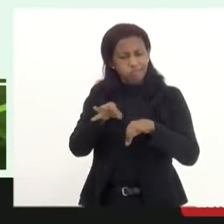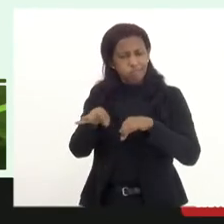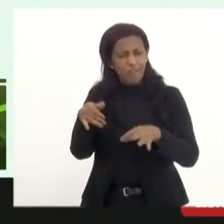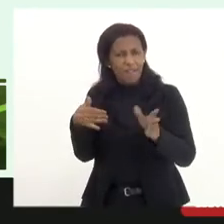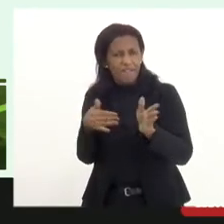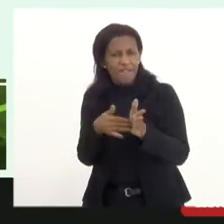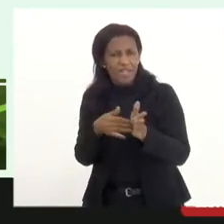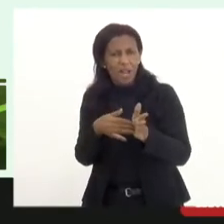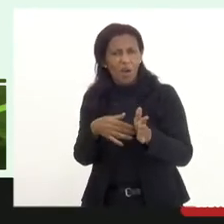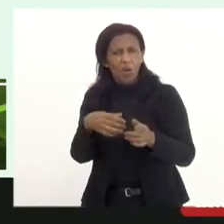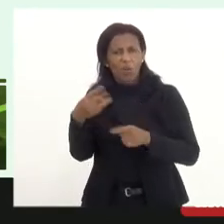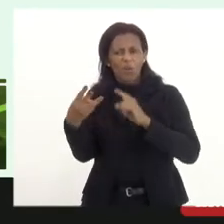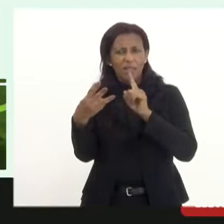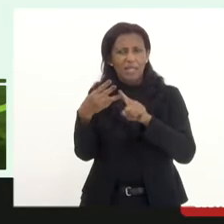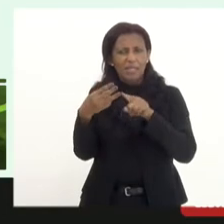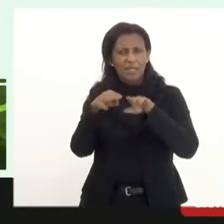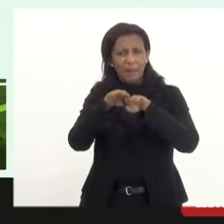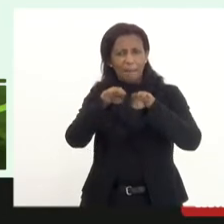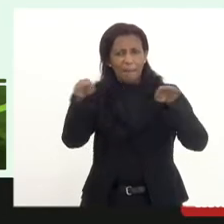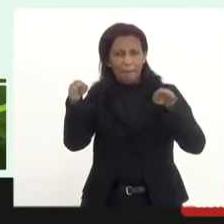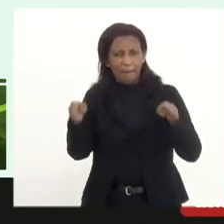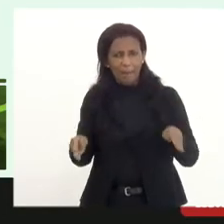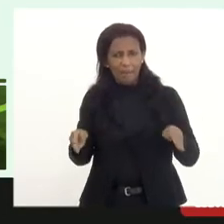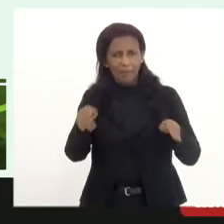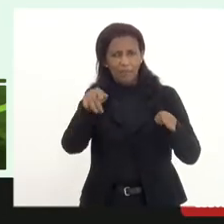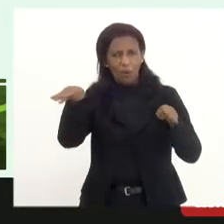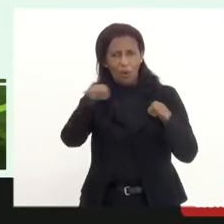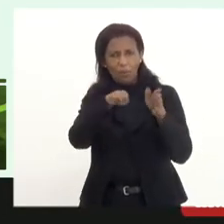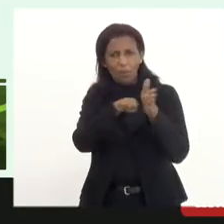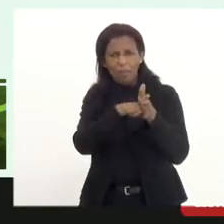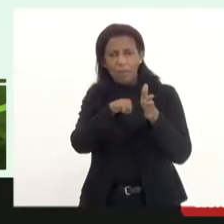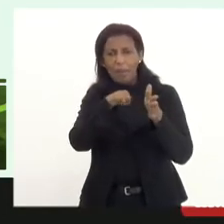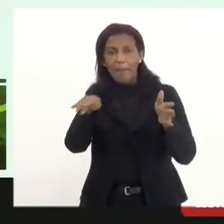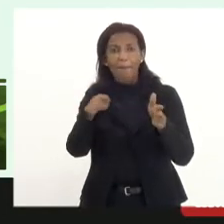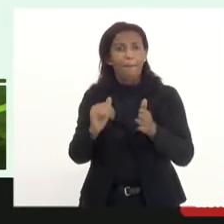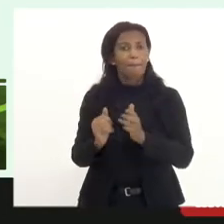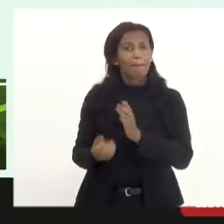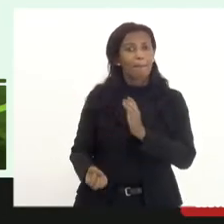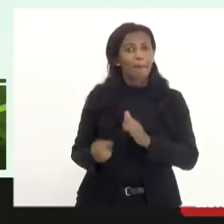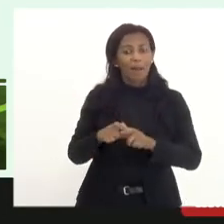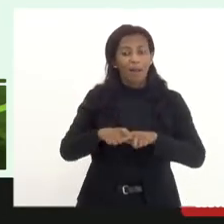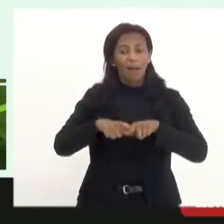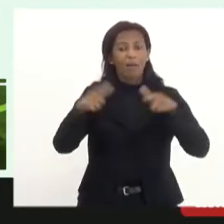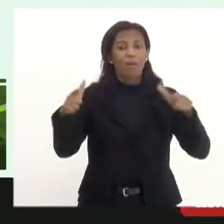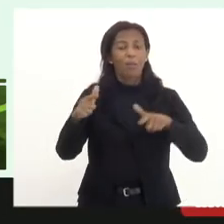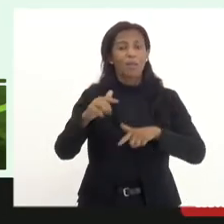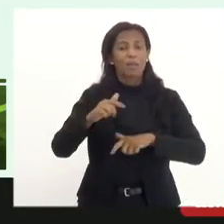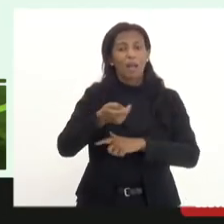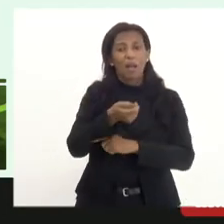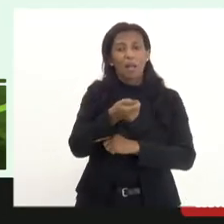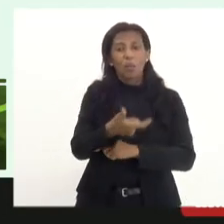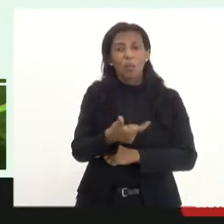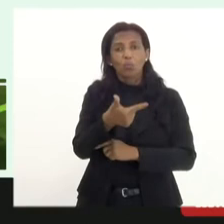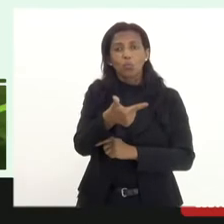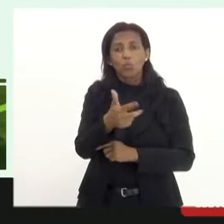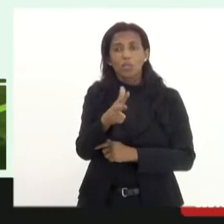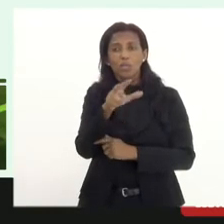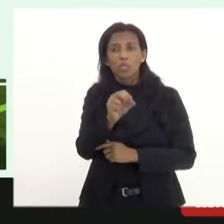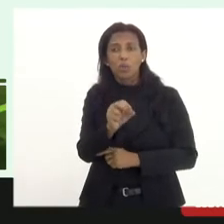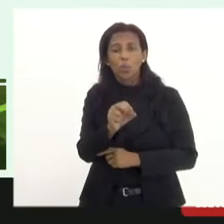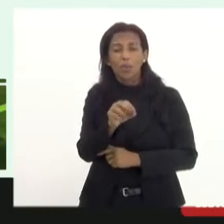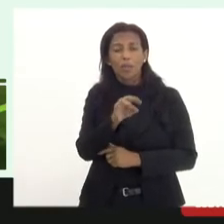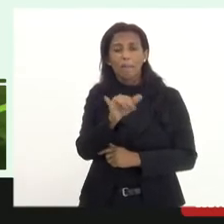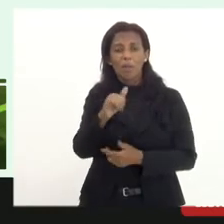de uma terceira plataforma para aumentar em quase 250 milhões